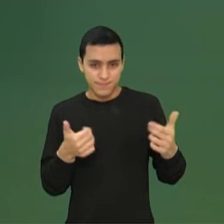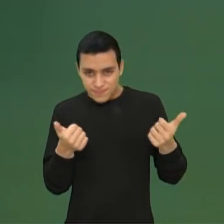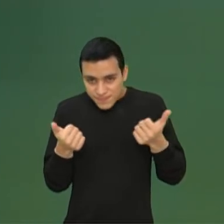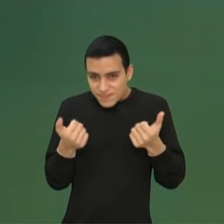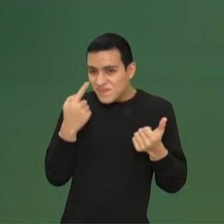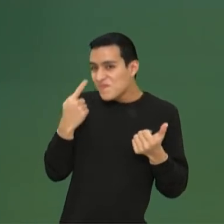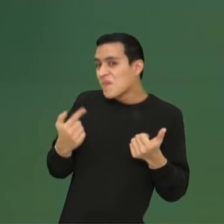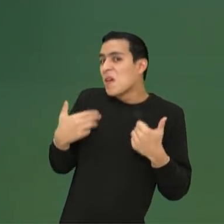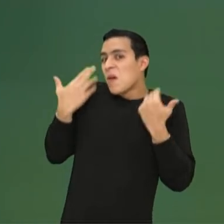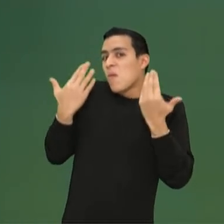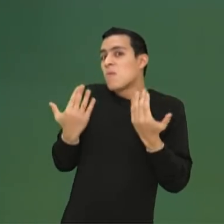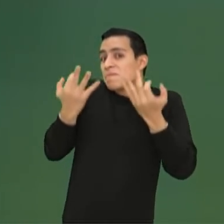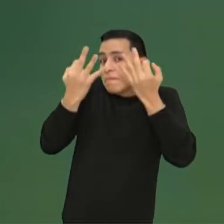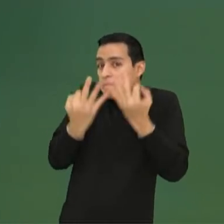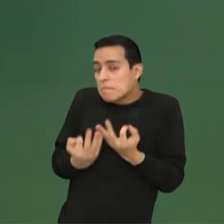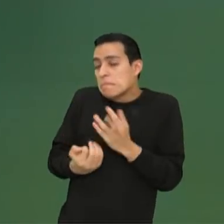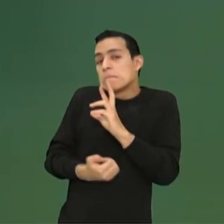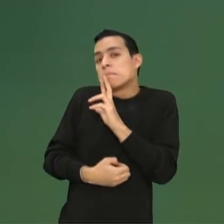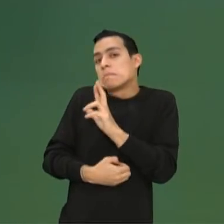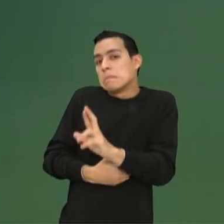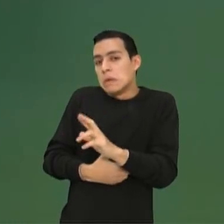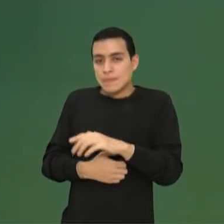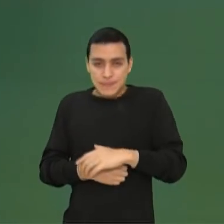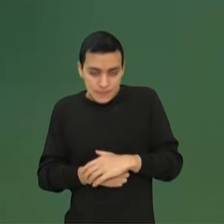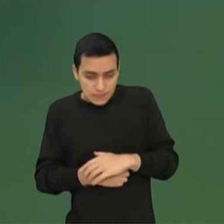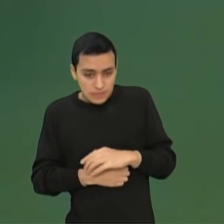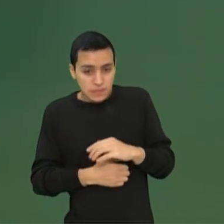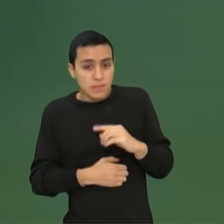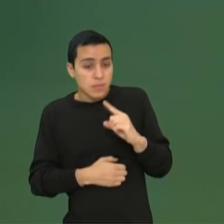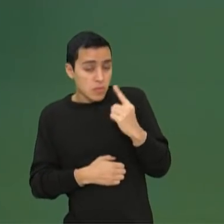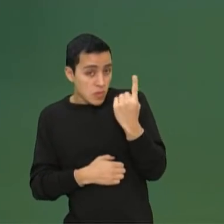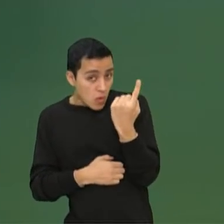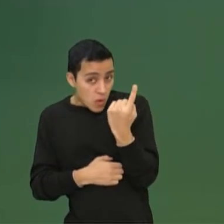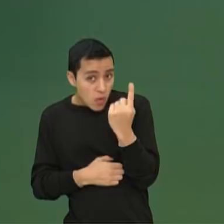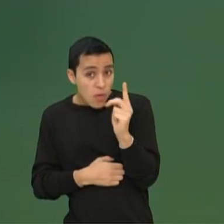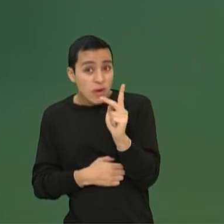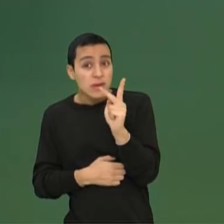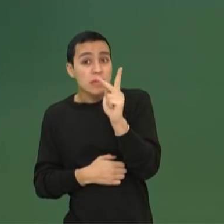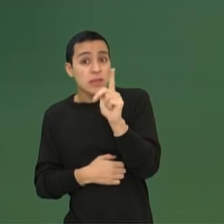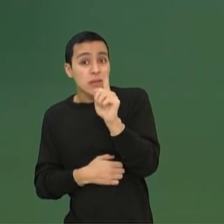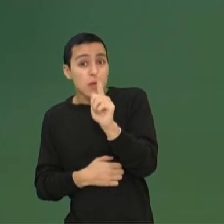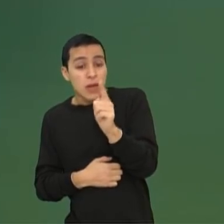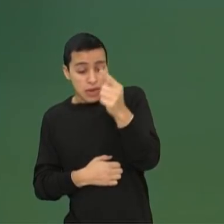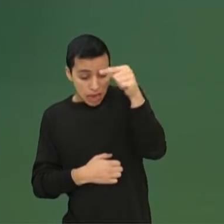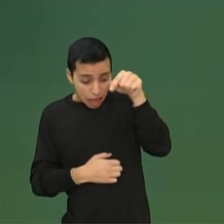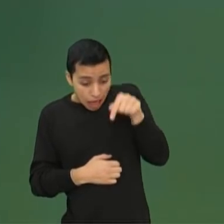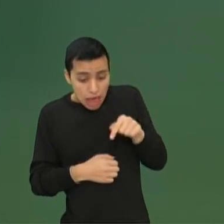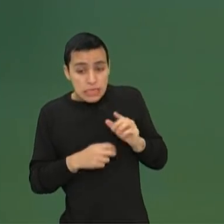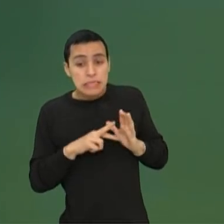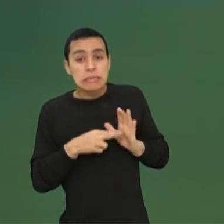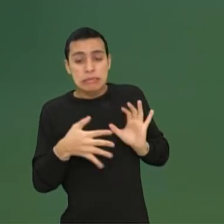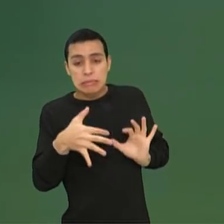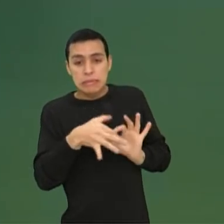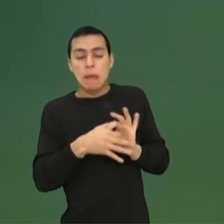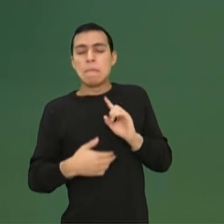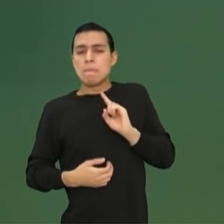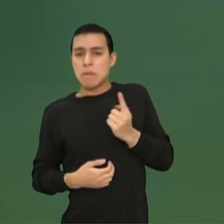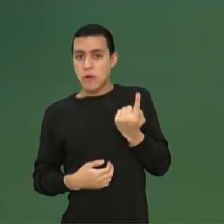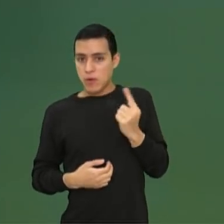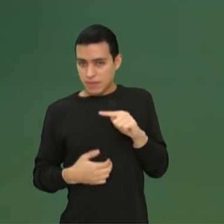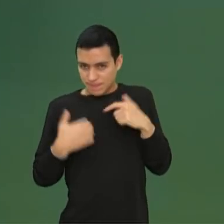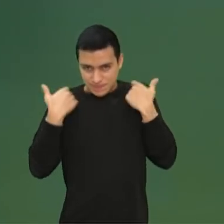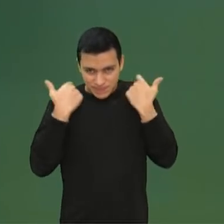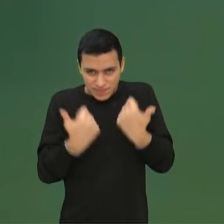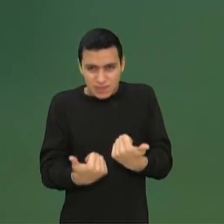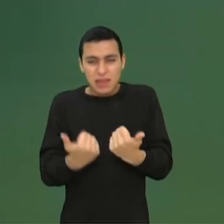Vamos ver a resposta correta do nosso quiz? 1 quilograma equivale a 1000 gramas. Perfeito. Lembra